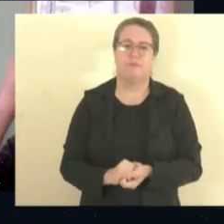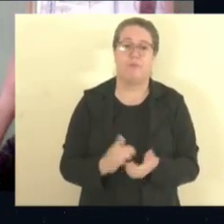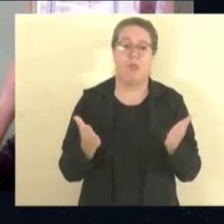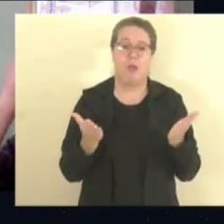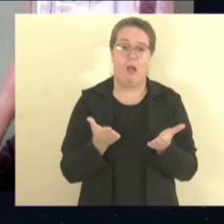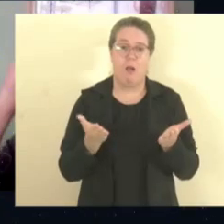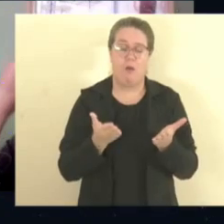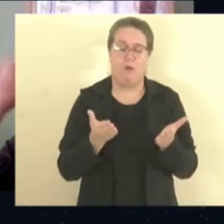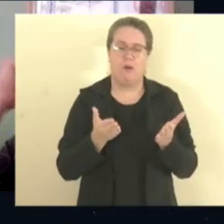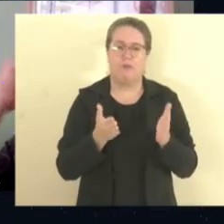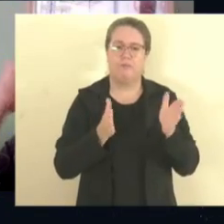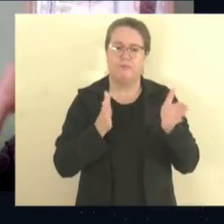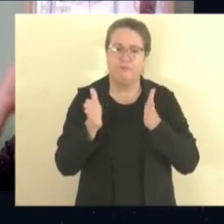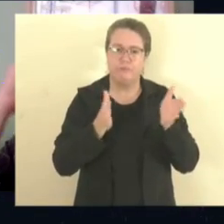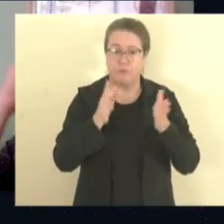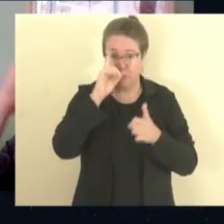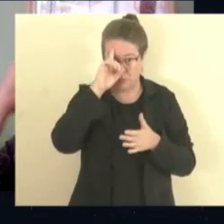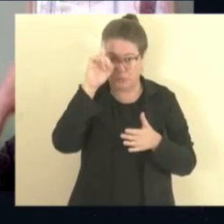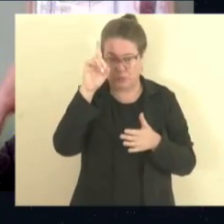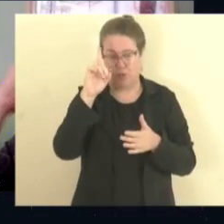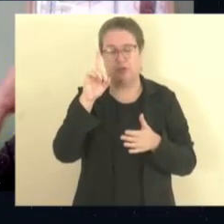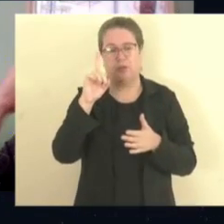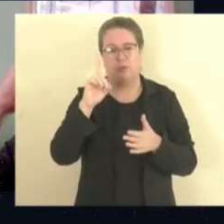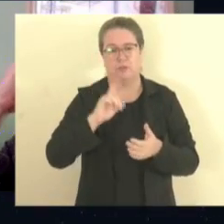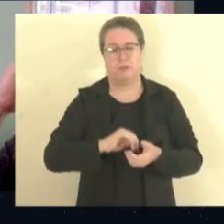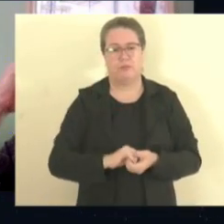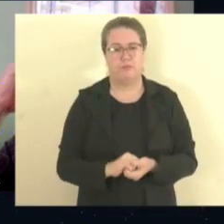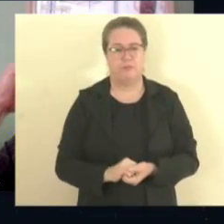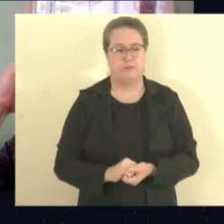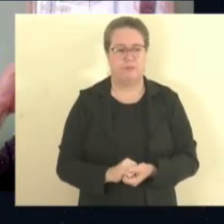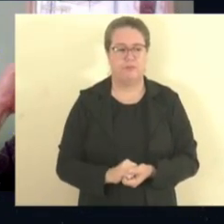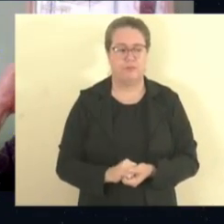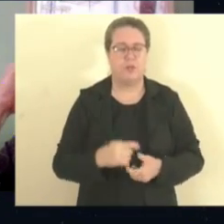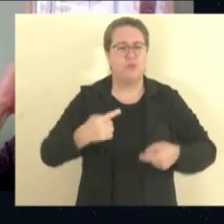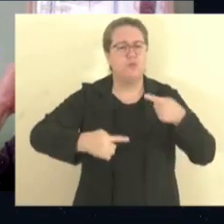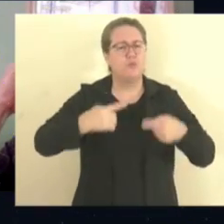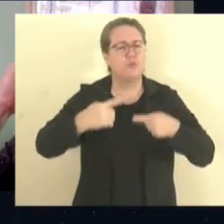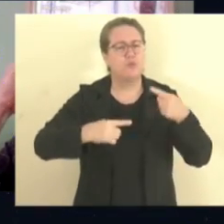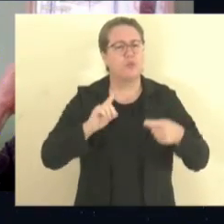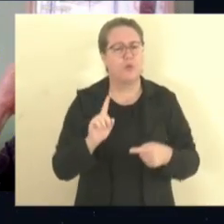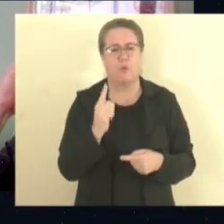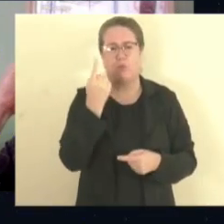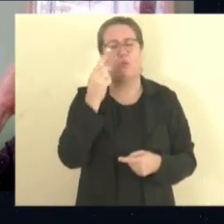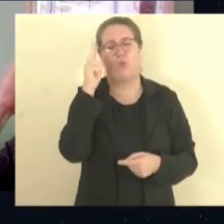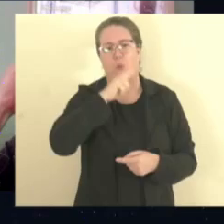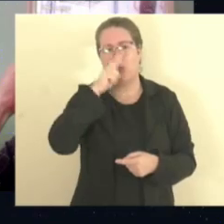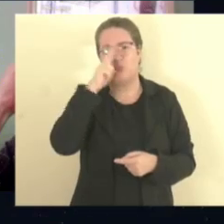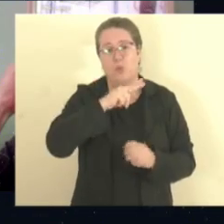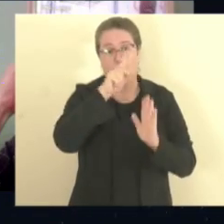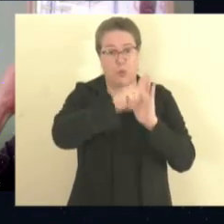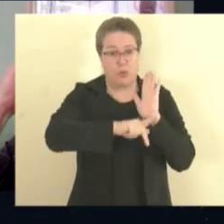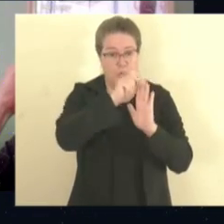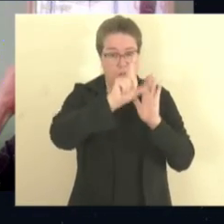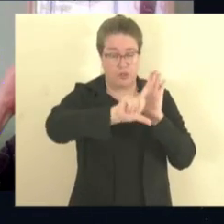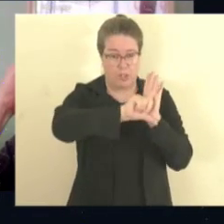fase da ordem do dia, porque não há expediente a ser lido. Discussão única no regime de urgência, projeto de lei